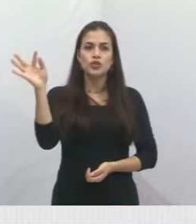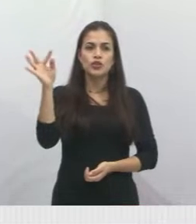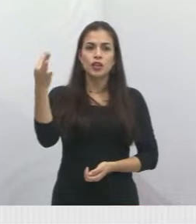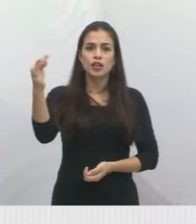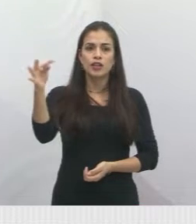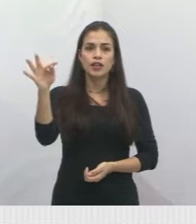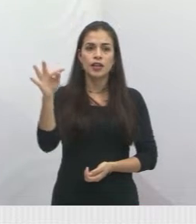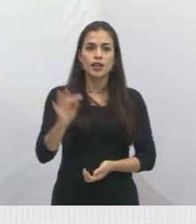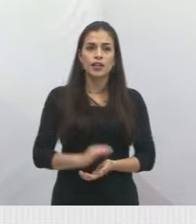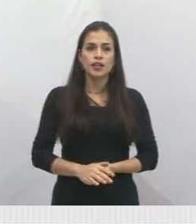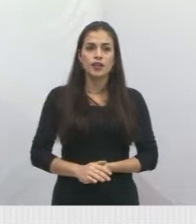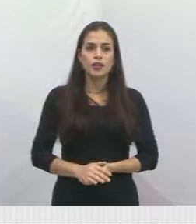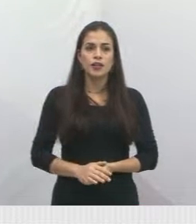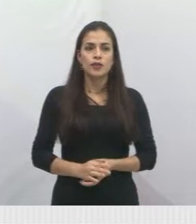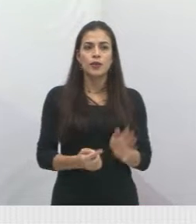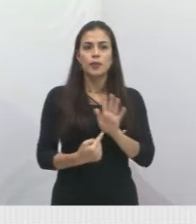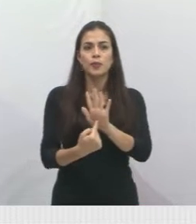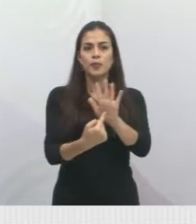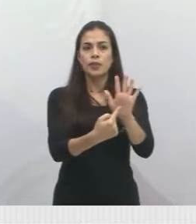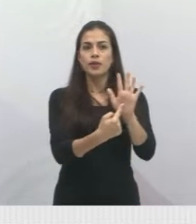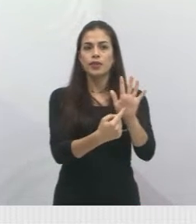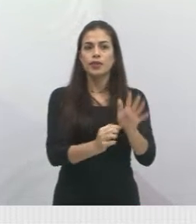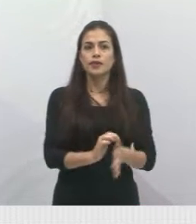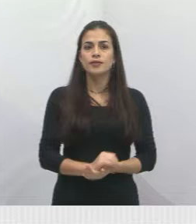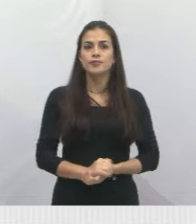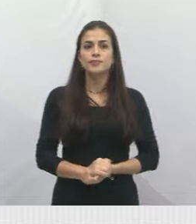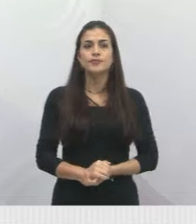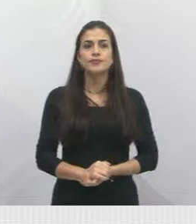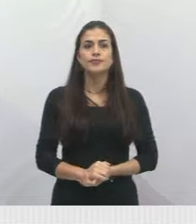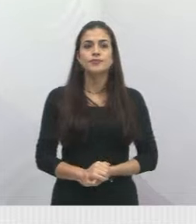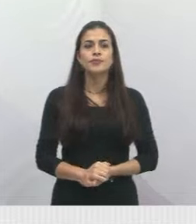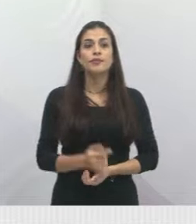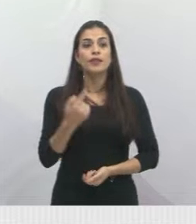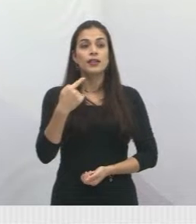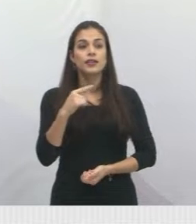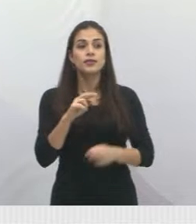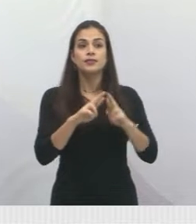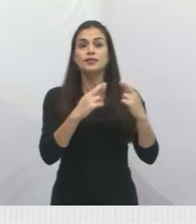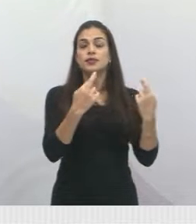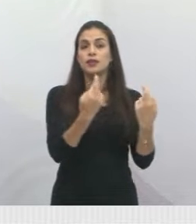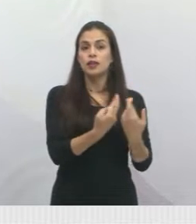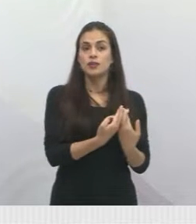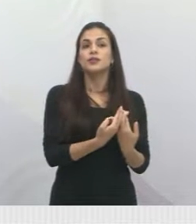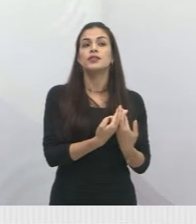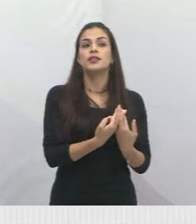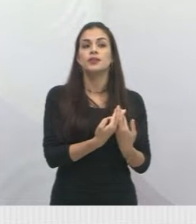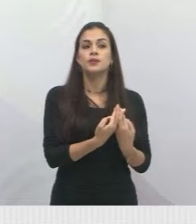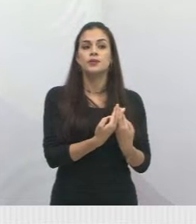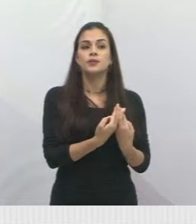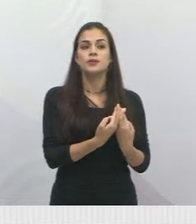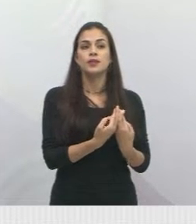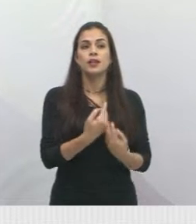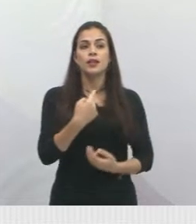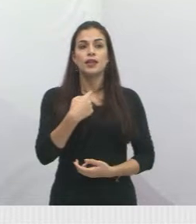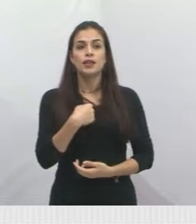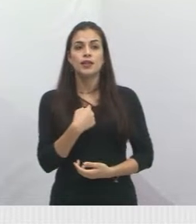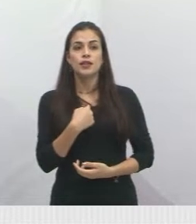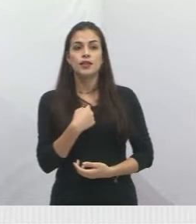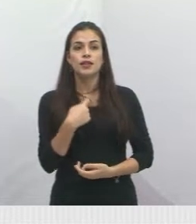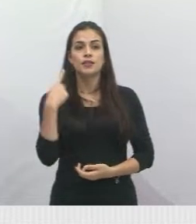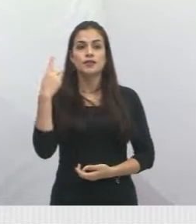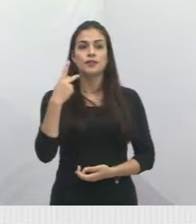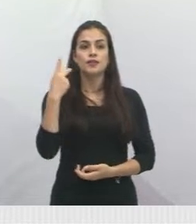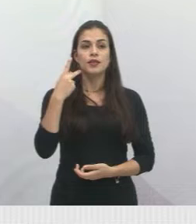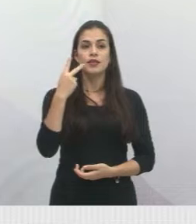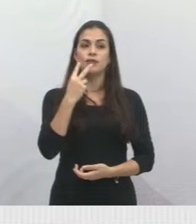para nós o primeiro slide, por gentileza. Nós estivemos numa reunião, eu, o